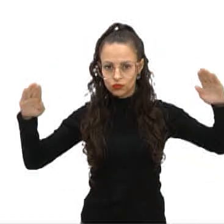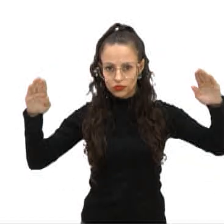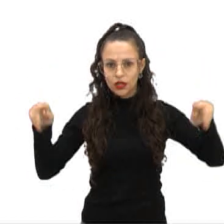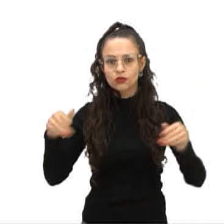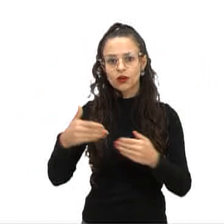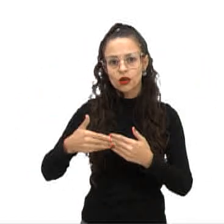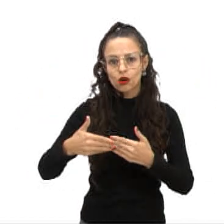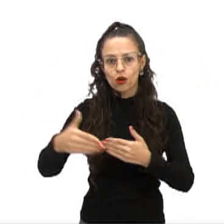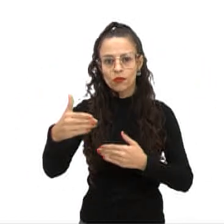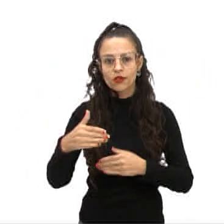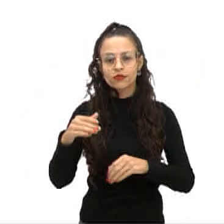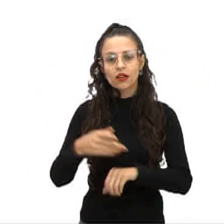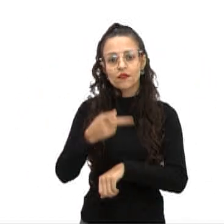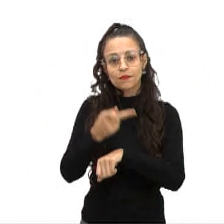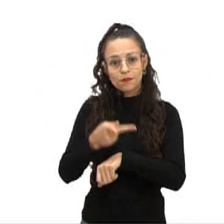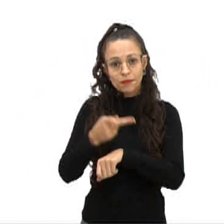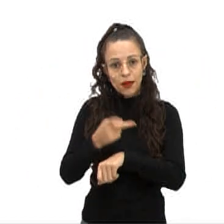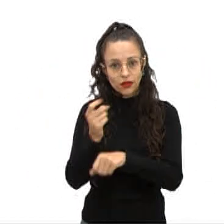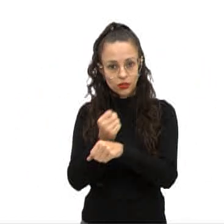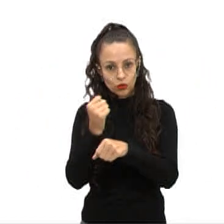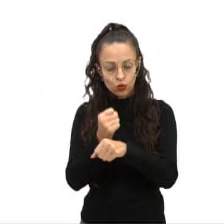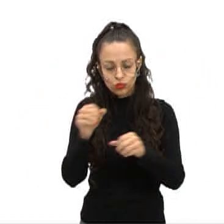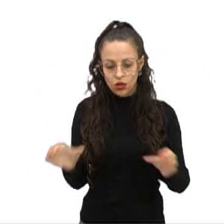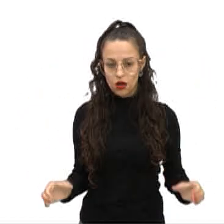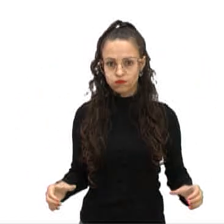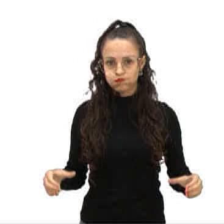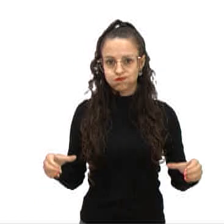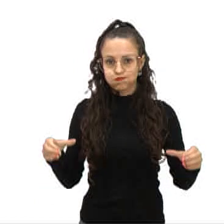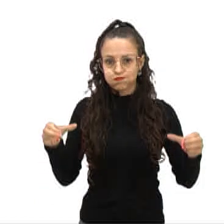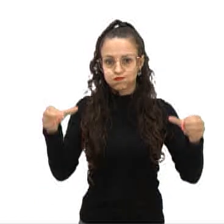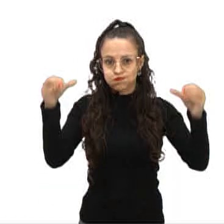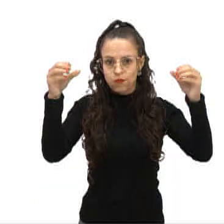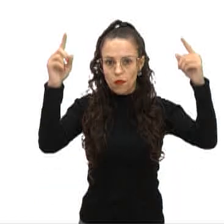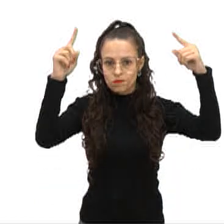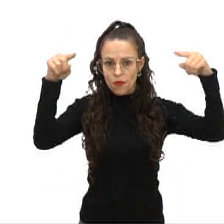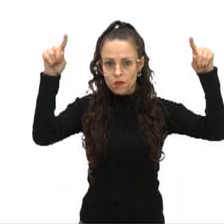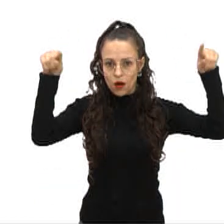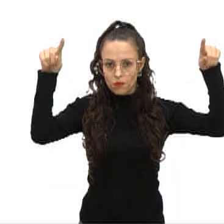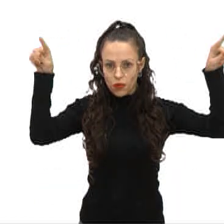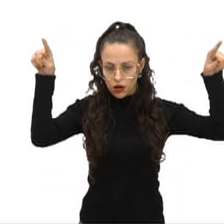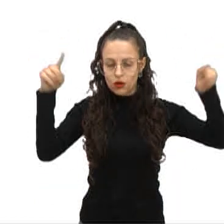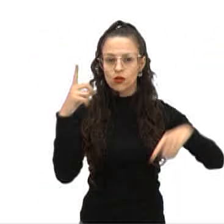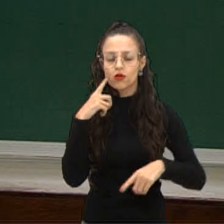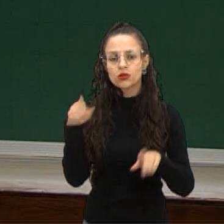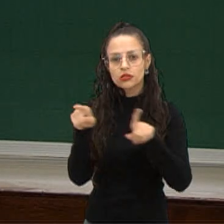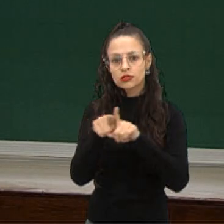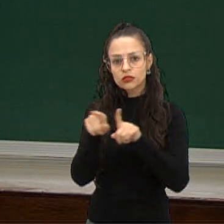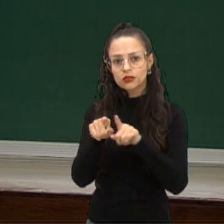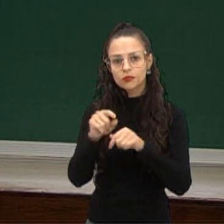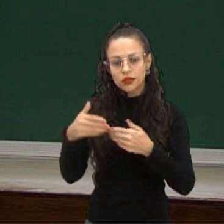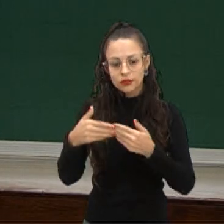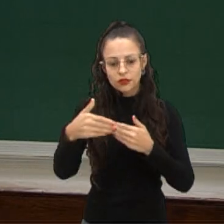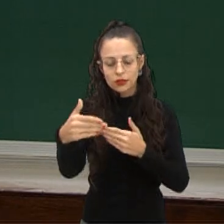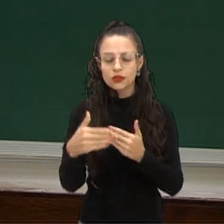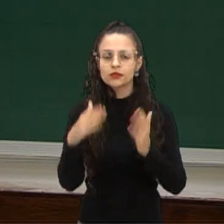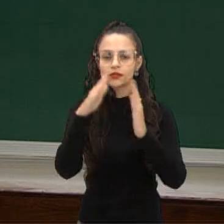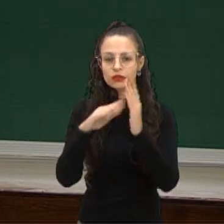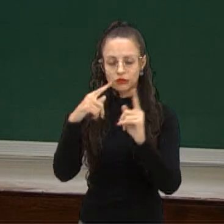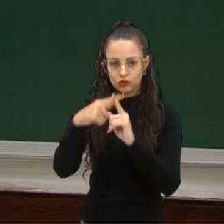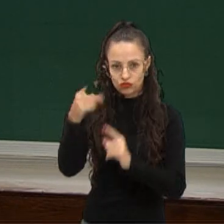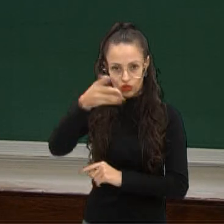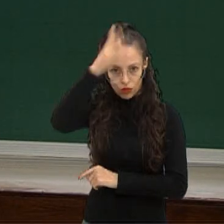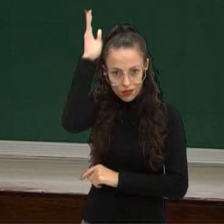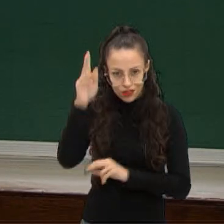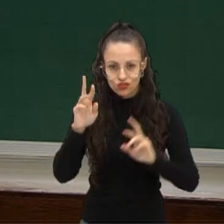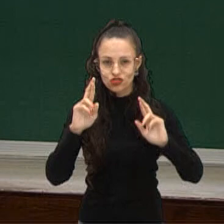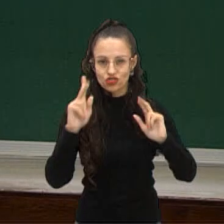tetos passaram a ser de pedra, as colunas terminadas em capitéis cúbicos, E a tendência da Igreja Românica, que a gente vai